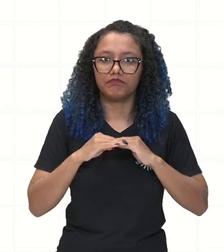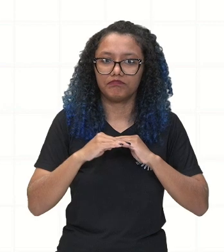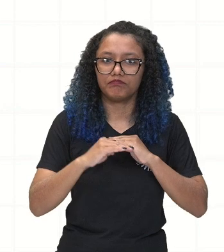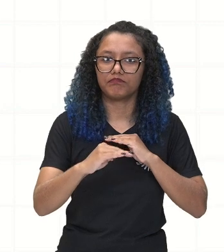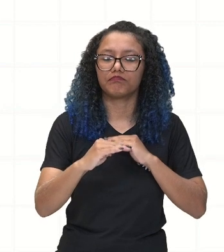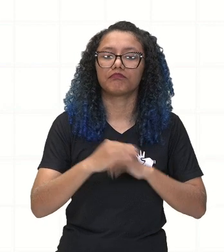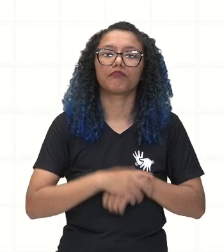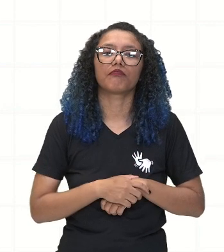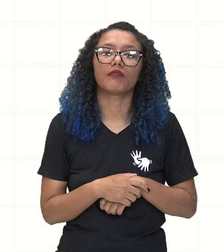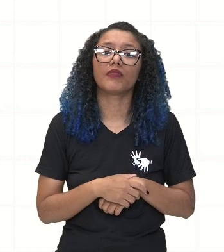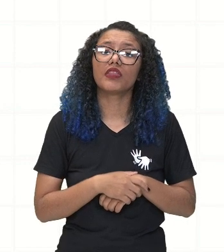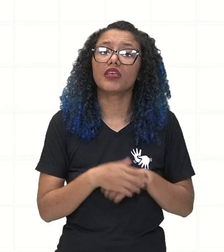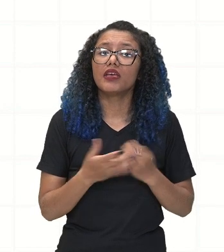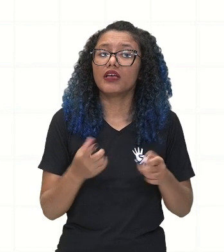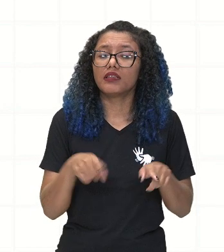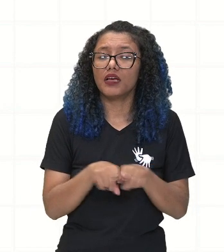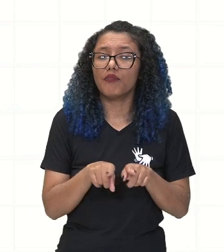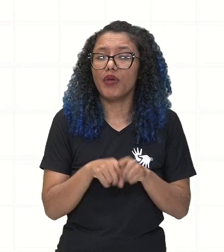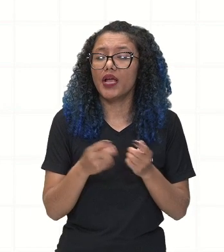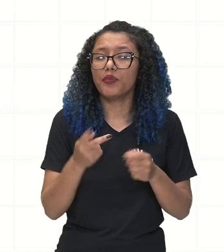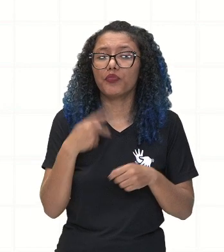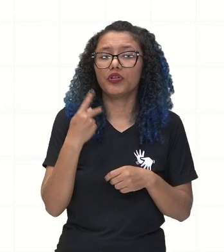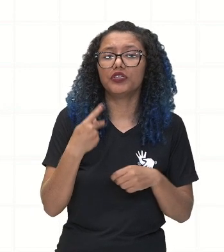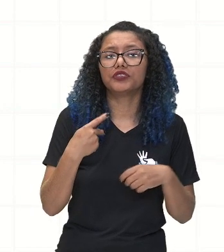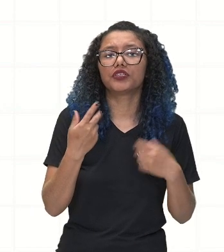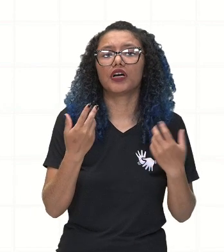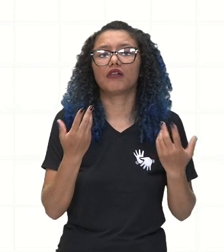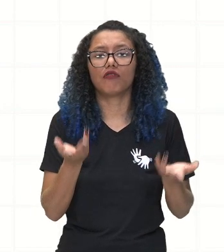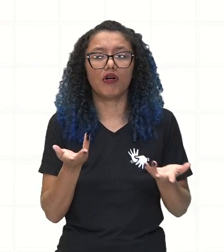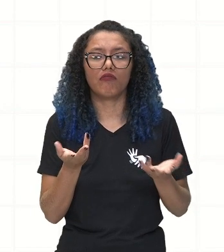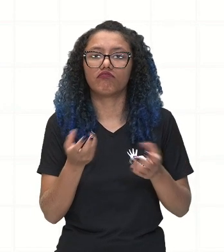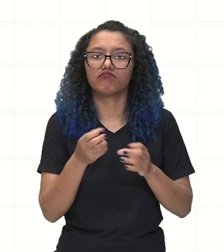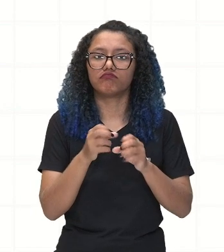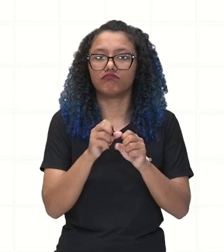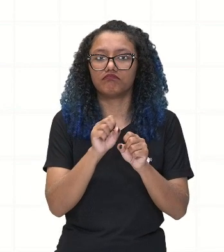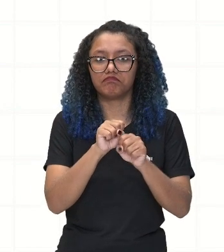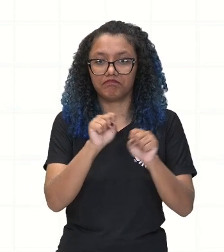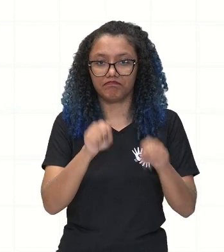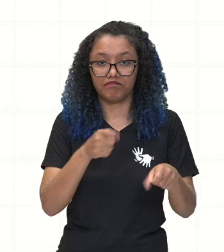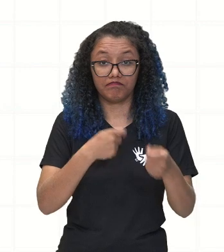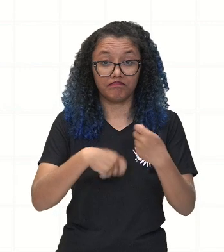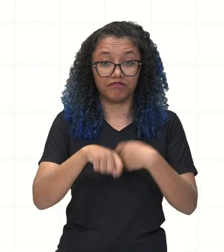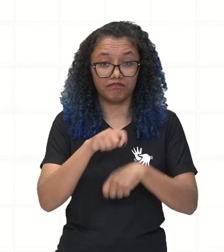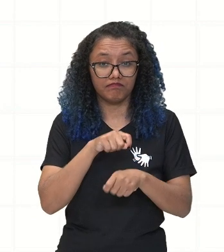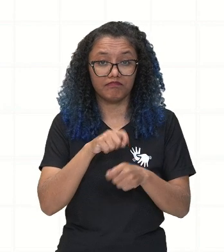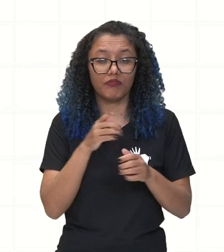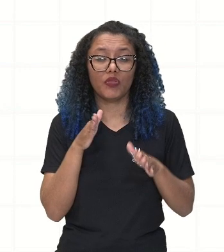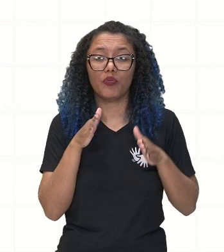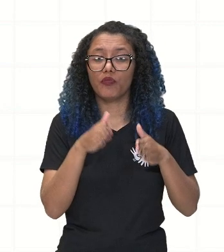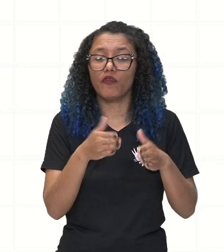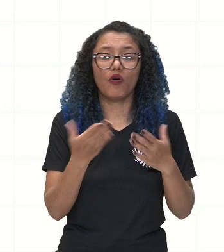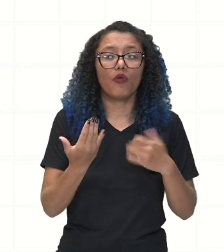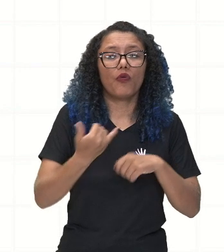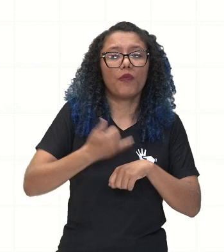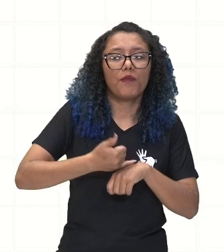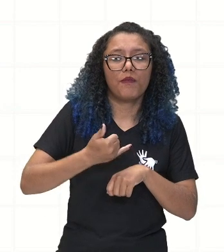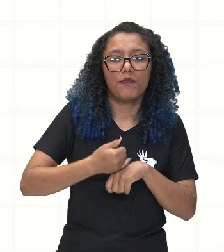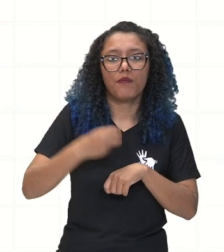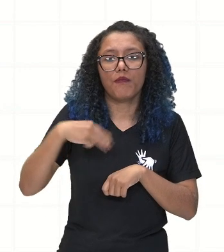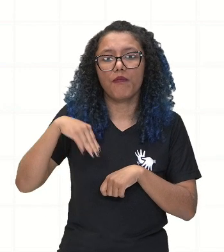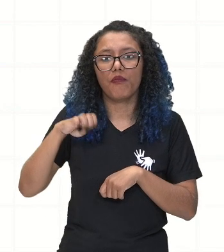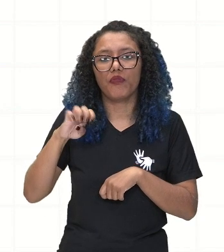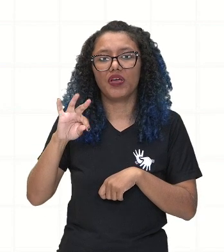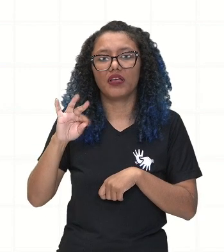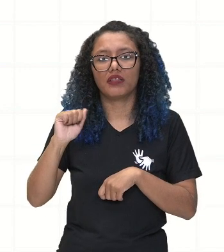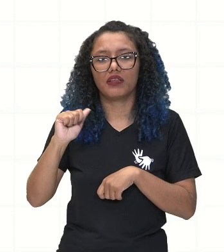política mercantilista, principalmente o que nós chamamos de metalismo. Metalismo, o que seria? A